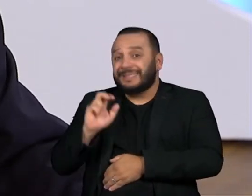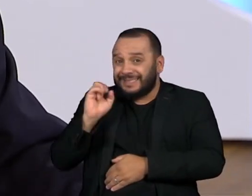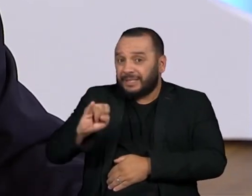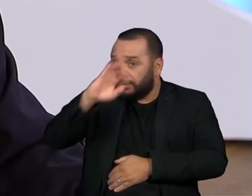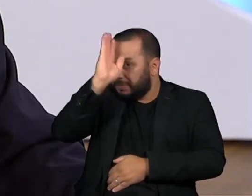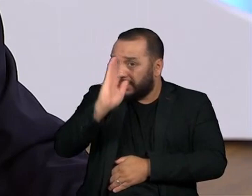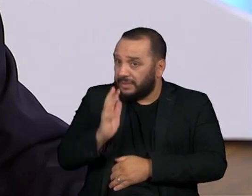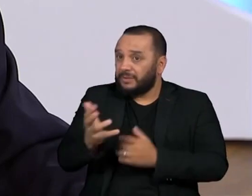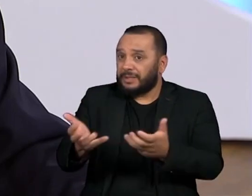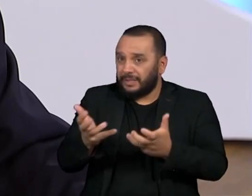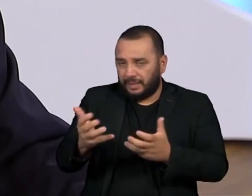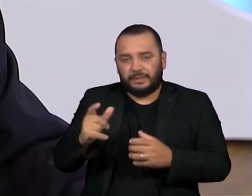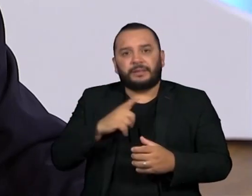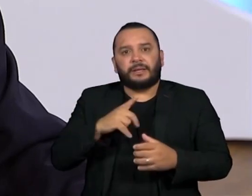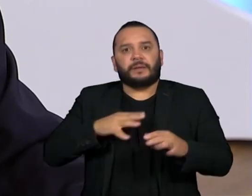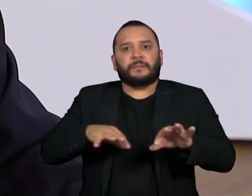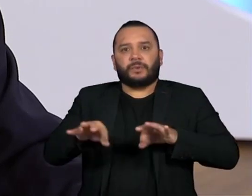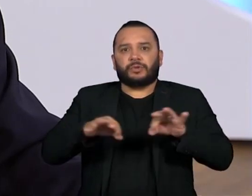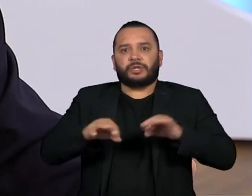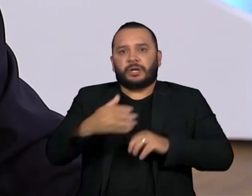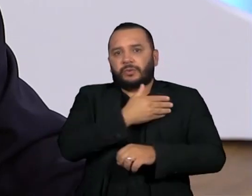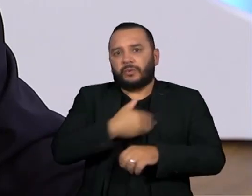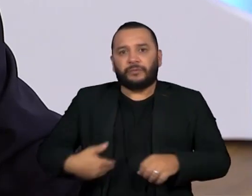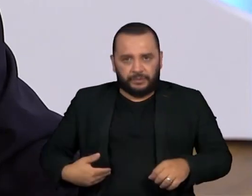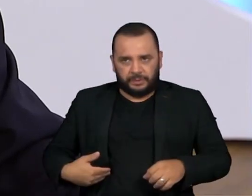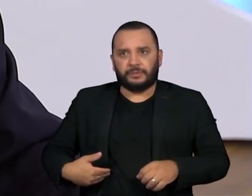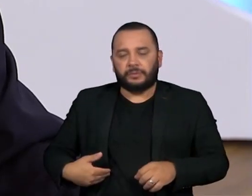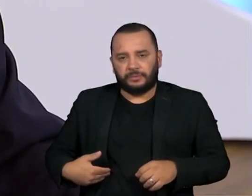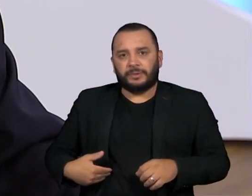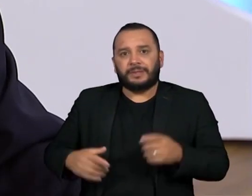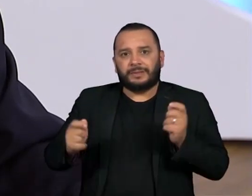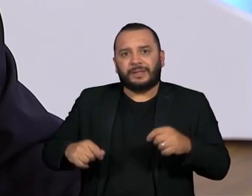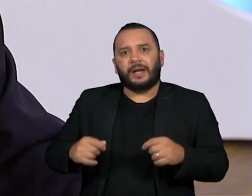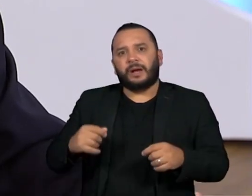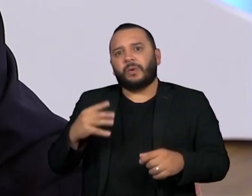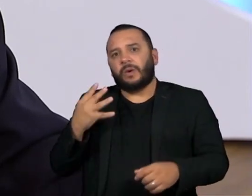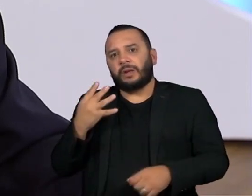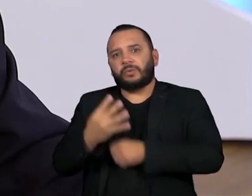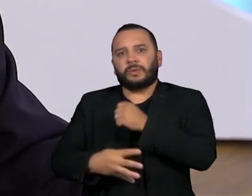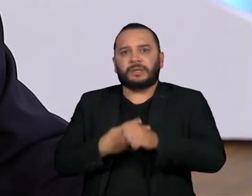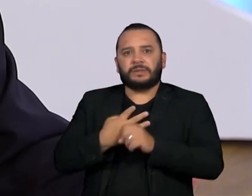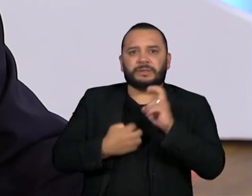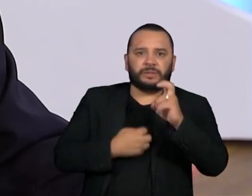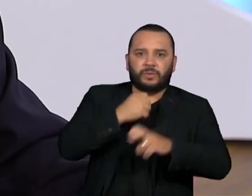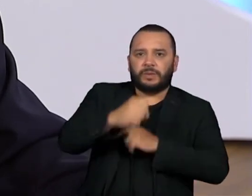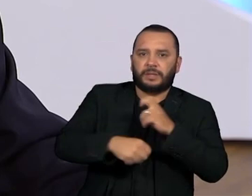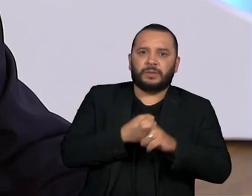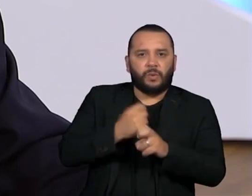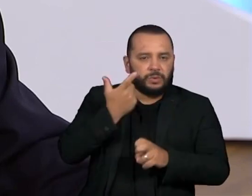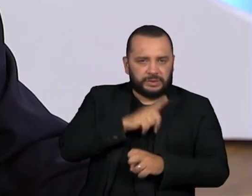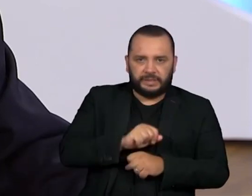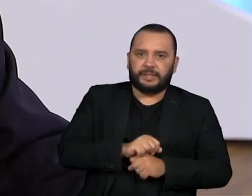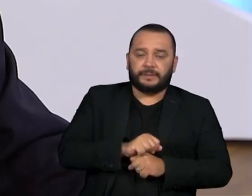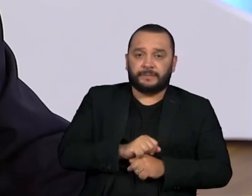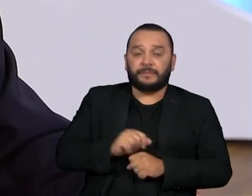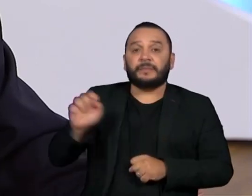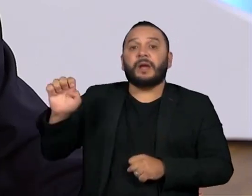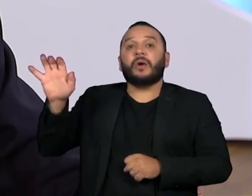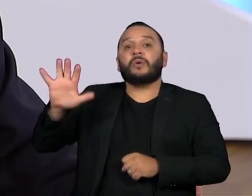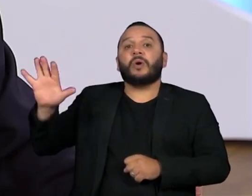essa proposição, pode ser carbono neutro em 4 ou 5 anos. Na Europa, com muita sorte, vai ser em 40. Então, o Brasil